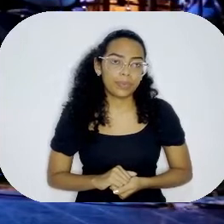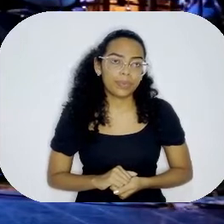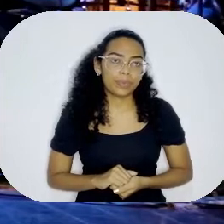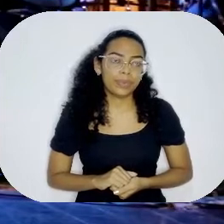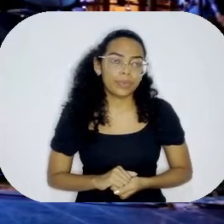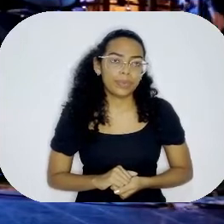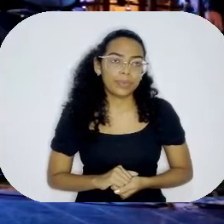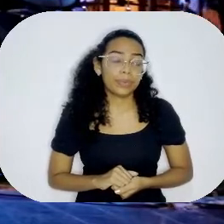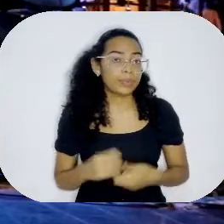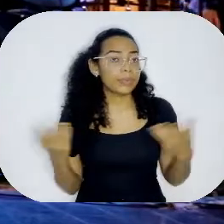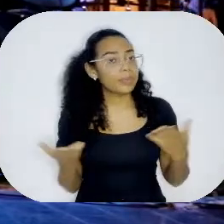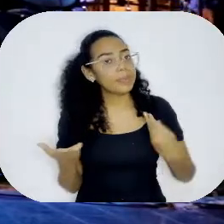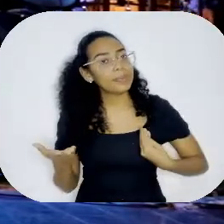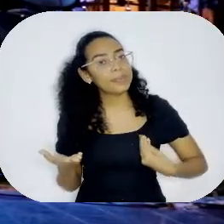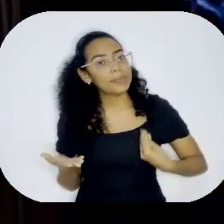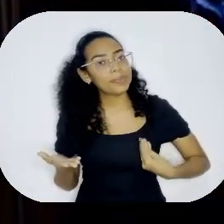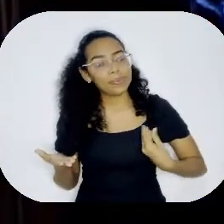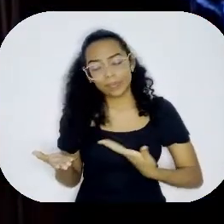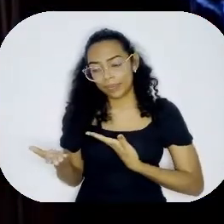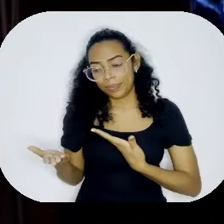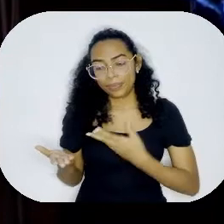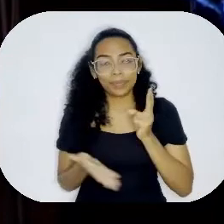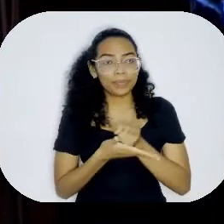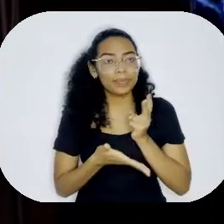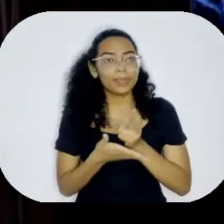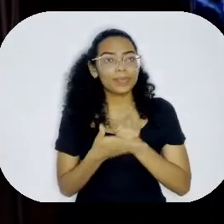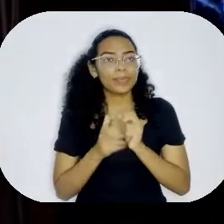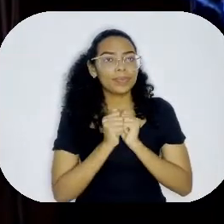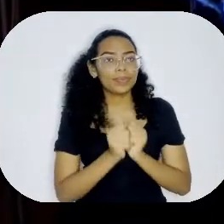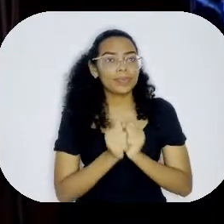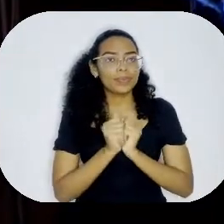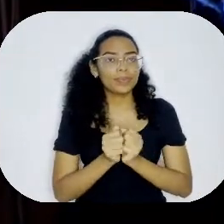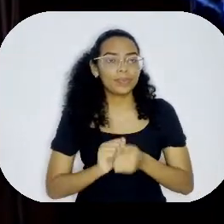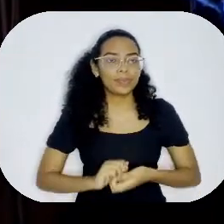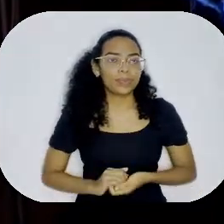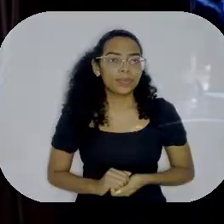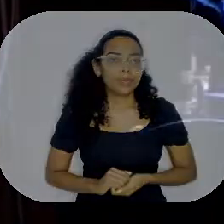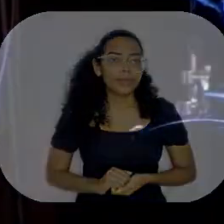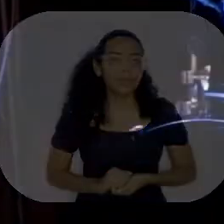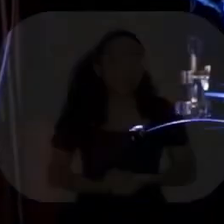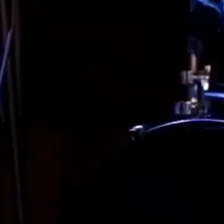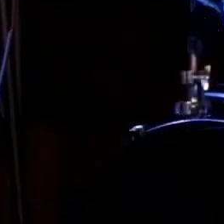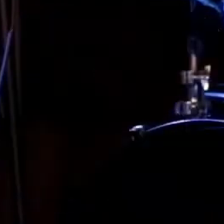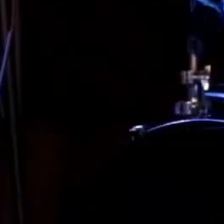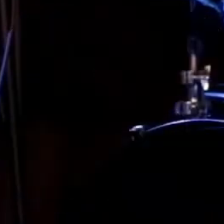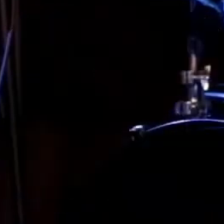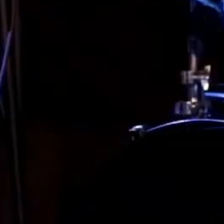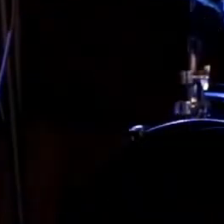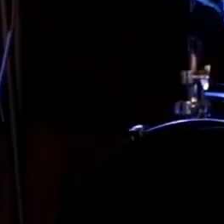Rai, aqui também uma das amigas do ensaio interativo, sempre presente lá no